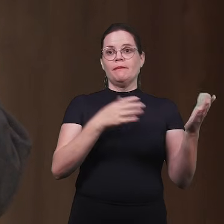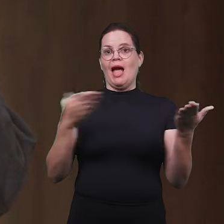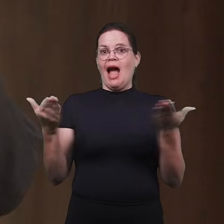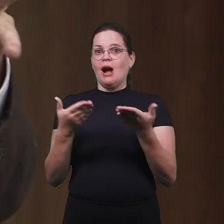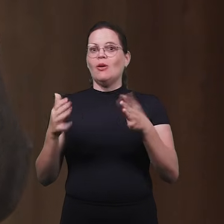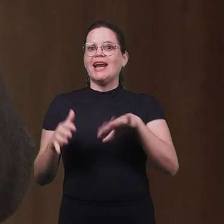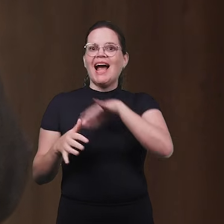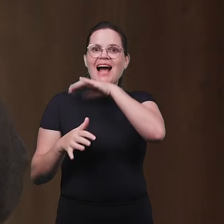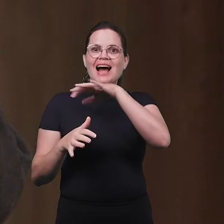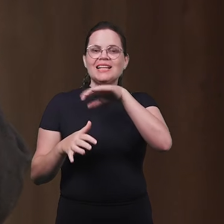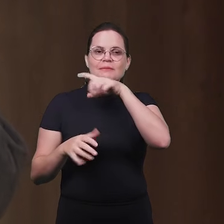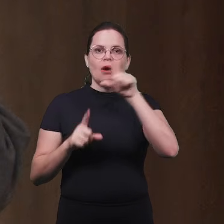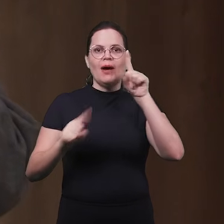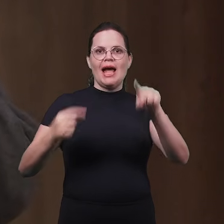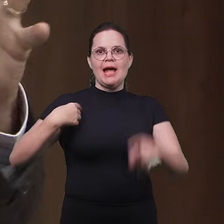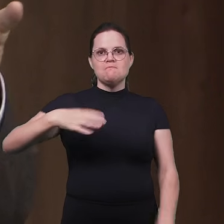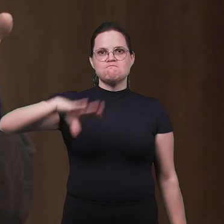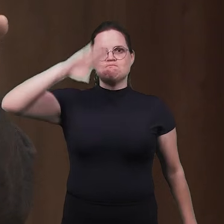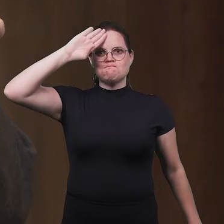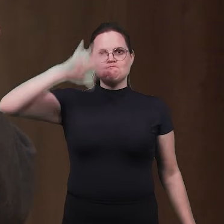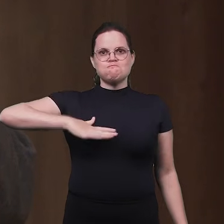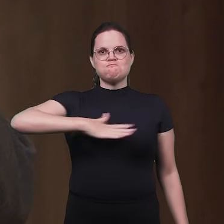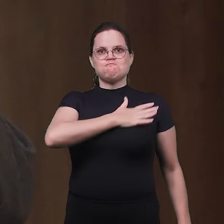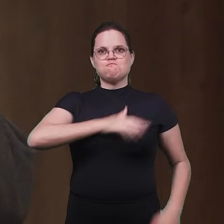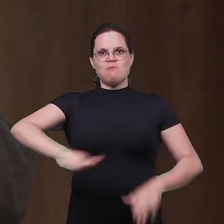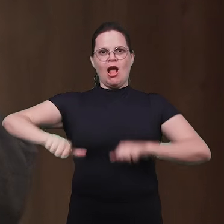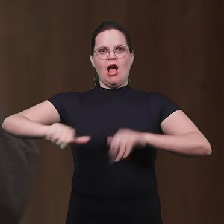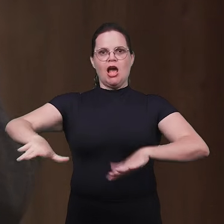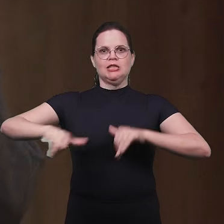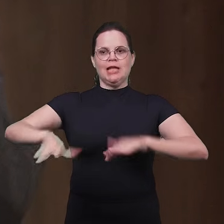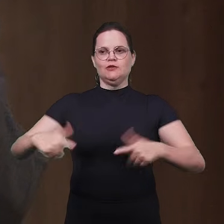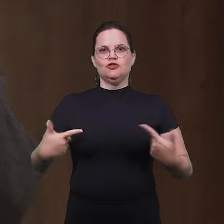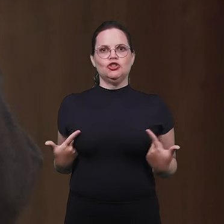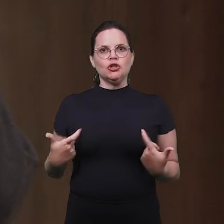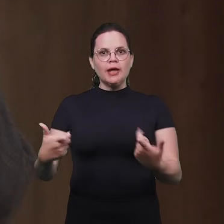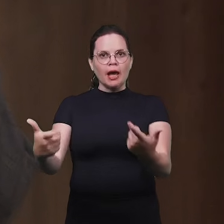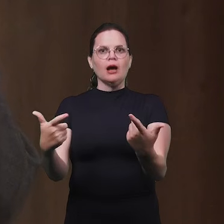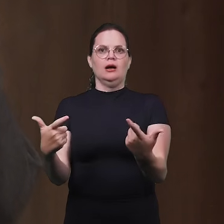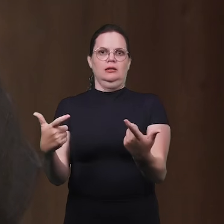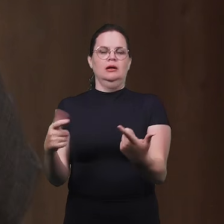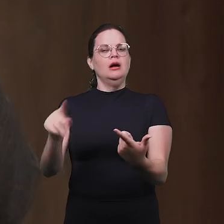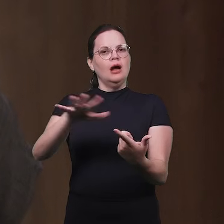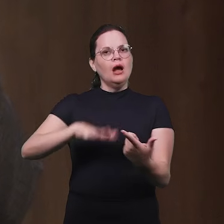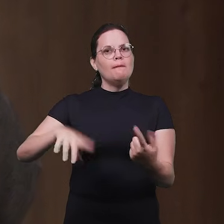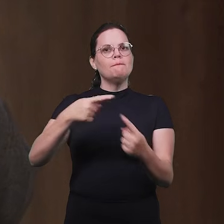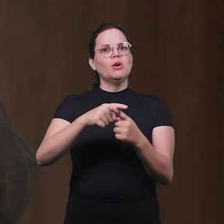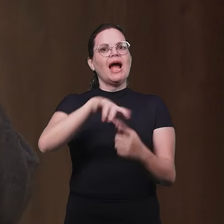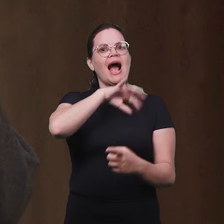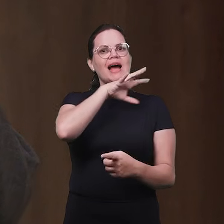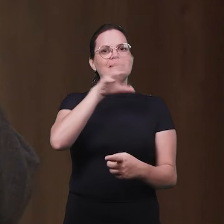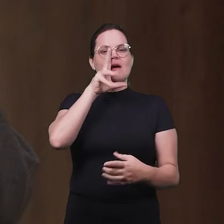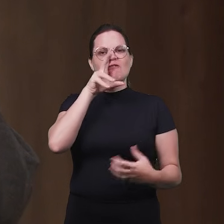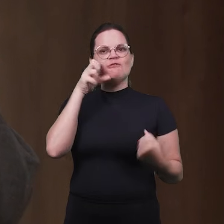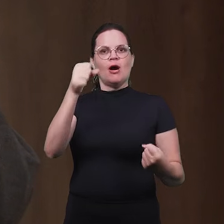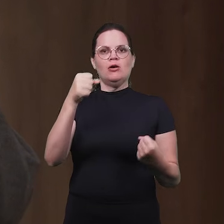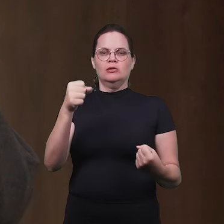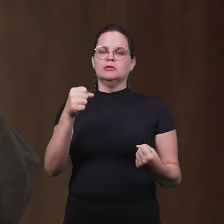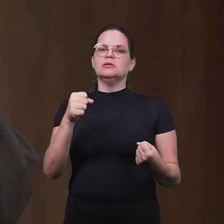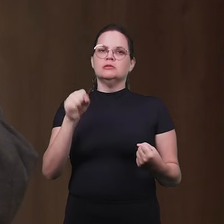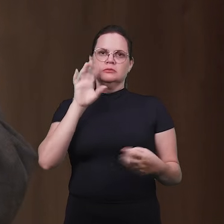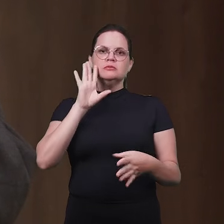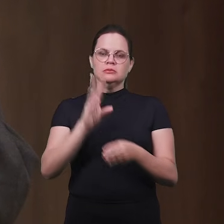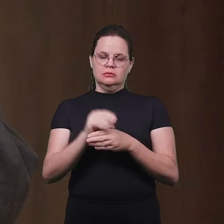o foco bélico, a parte militar. E nós vamos observar, pastor, então, essa é